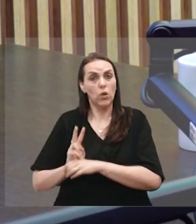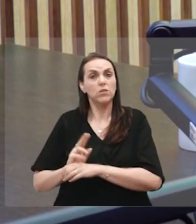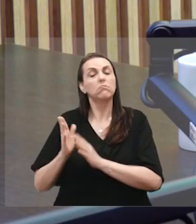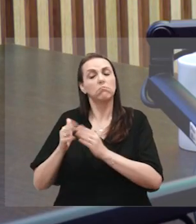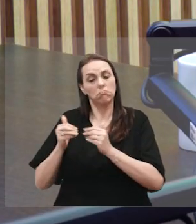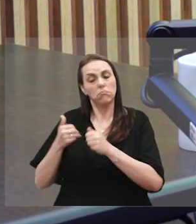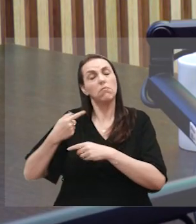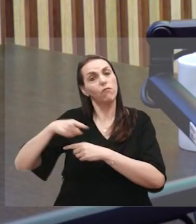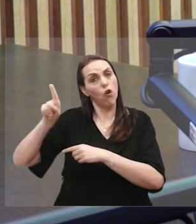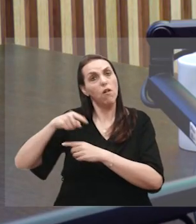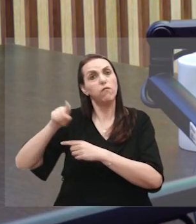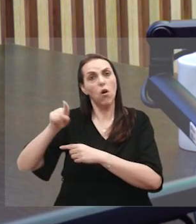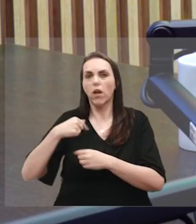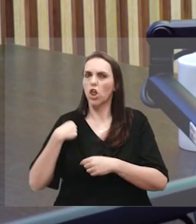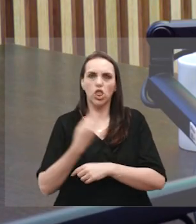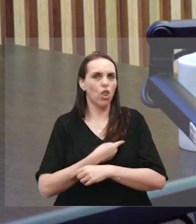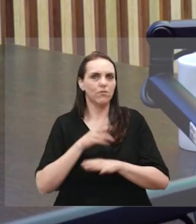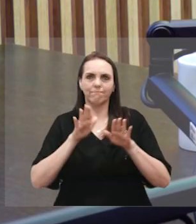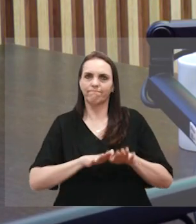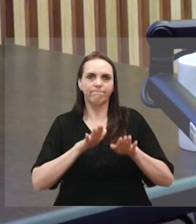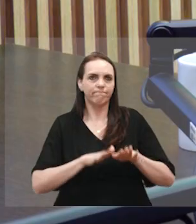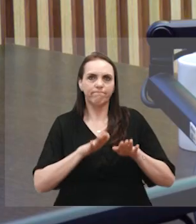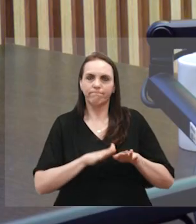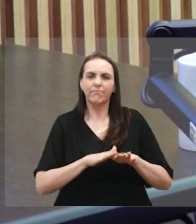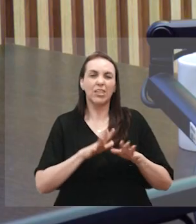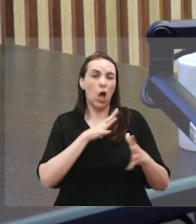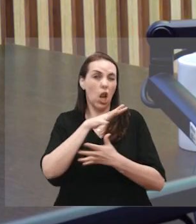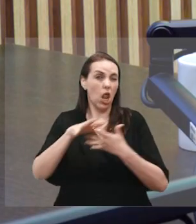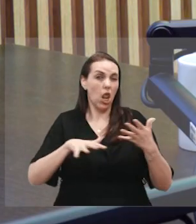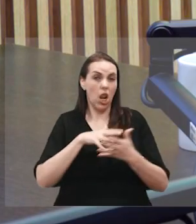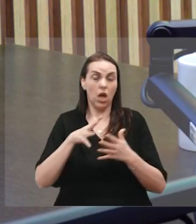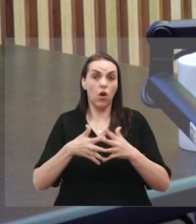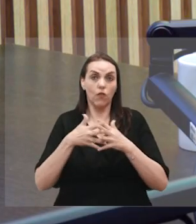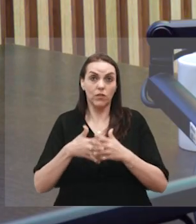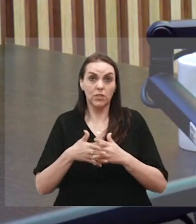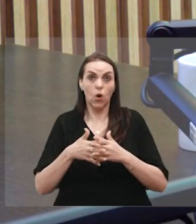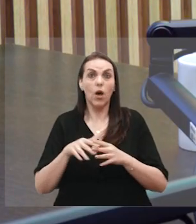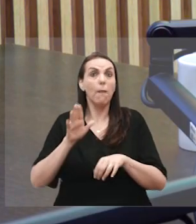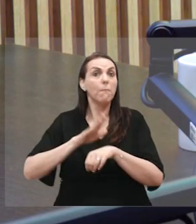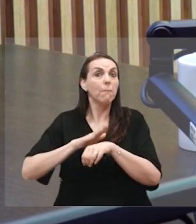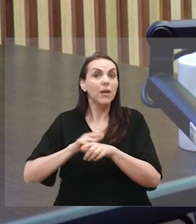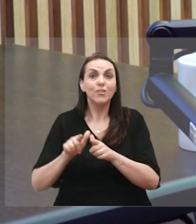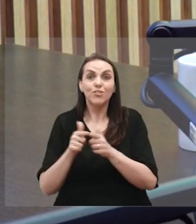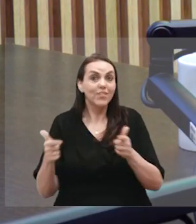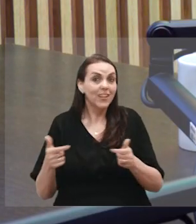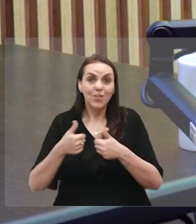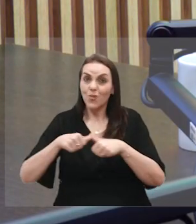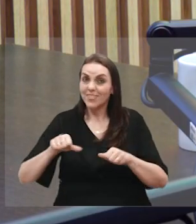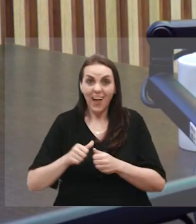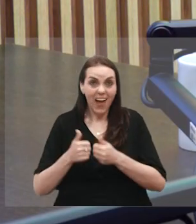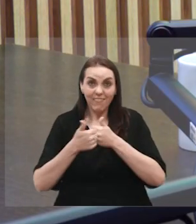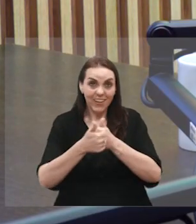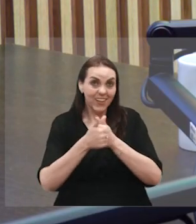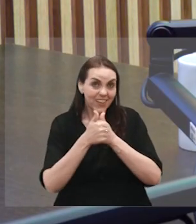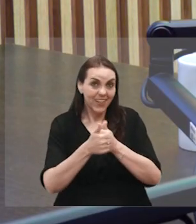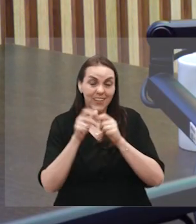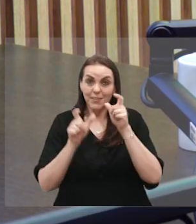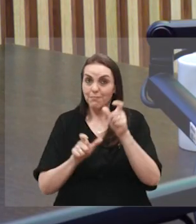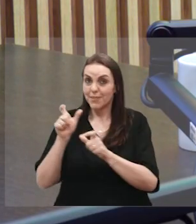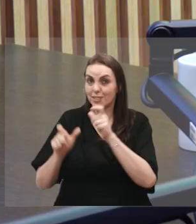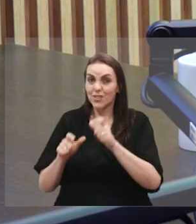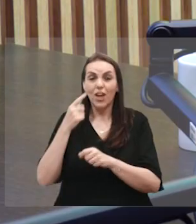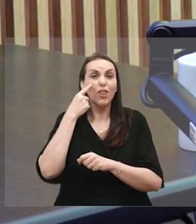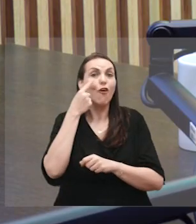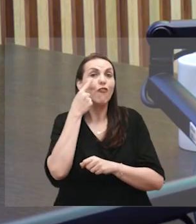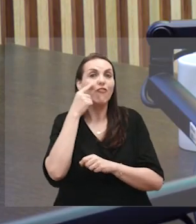deu uma confusão tremenda lá. Quando a gente tá lá nesse momento, os jornalistas não estavam lá nesse dia acompanhando as pessoas